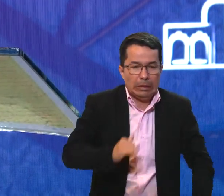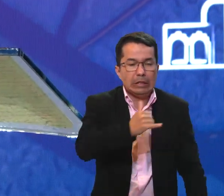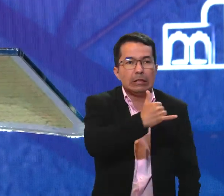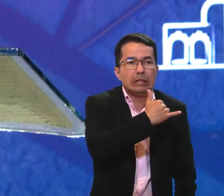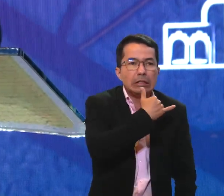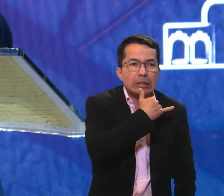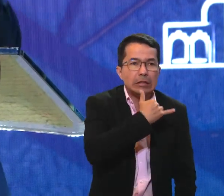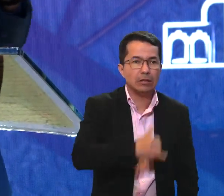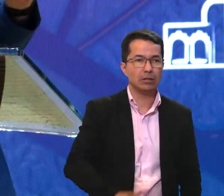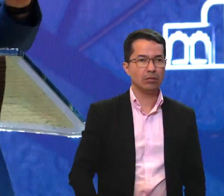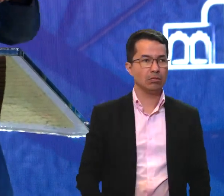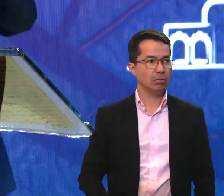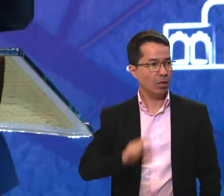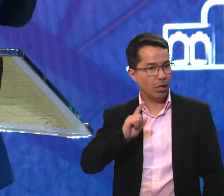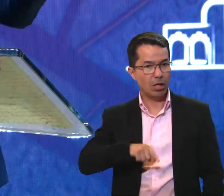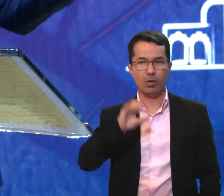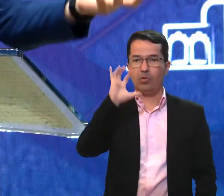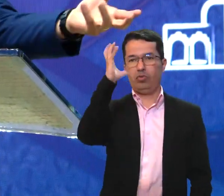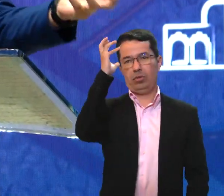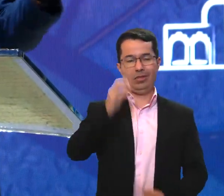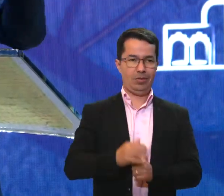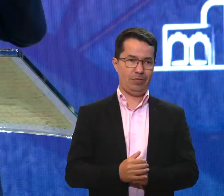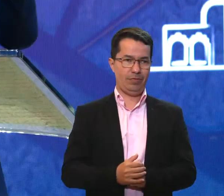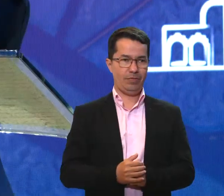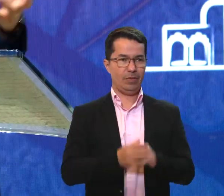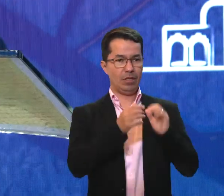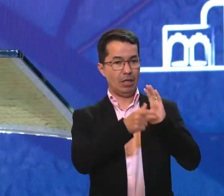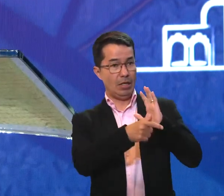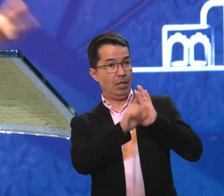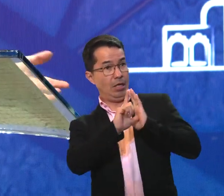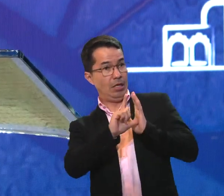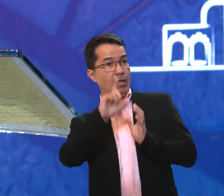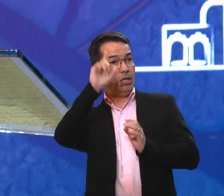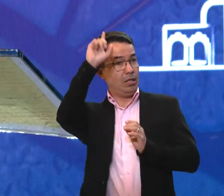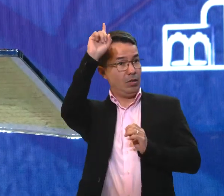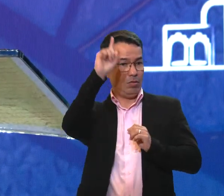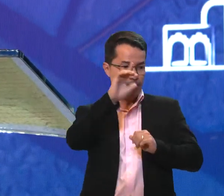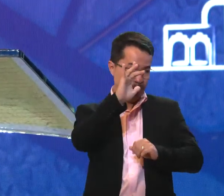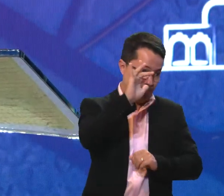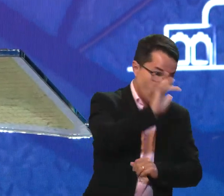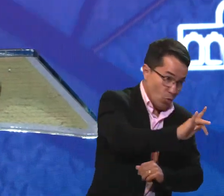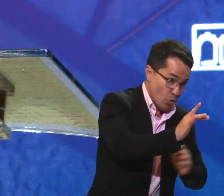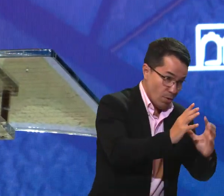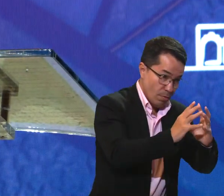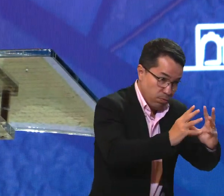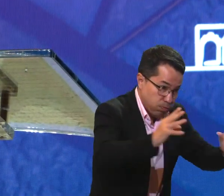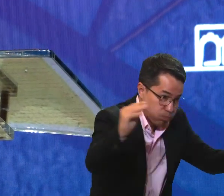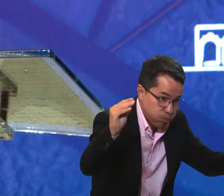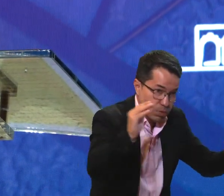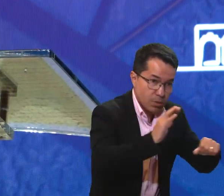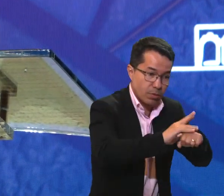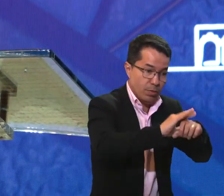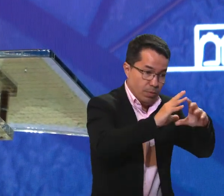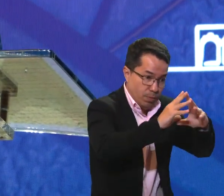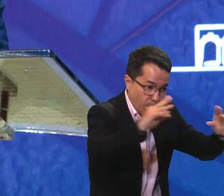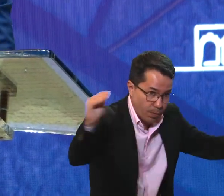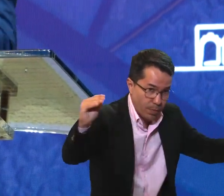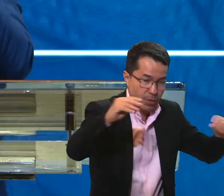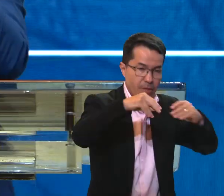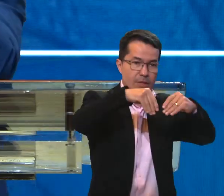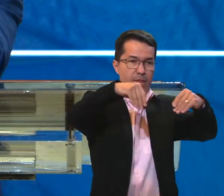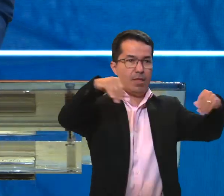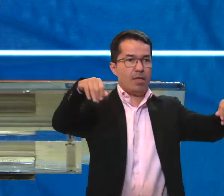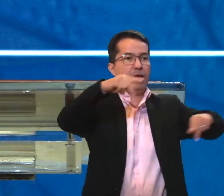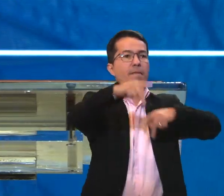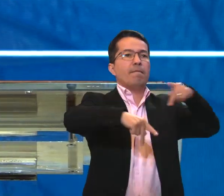se moveu dessa forma por várias vezes. Eu acho interessante, eu estava ouvindo